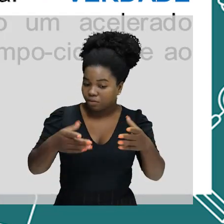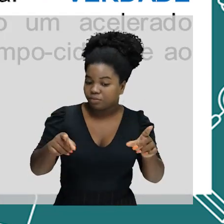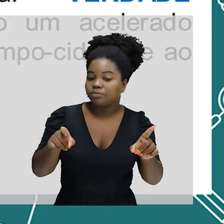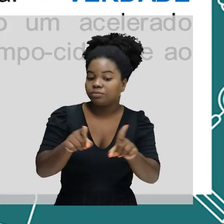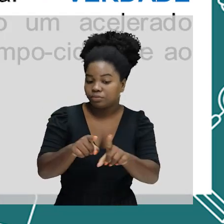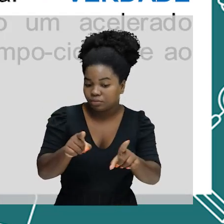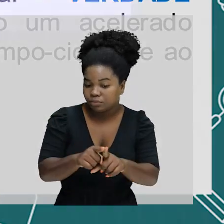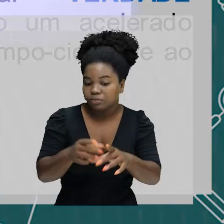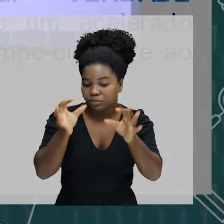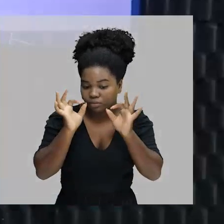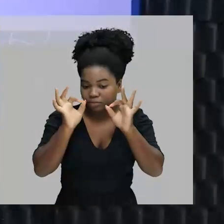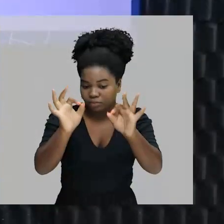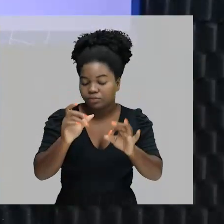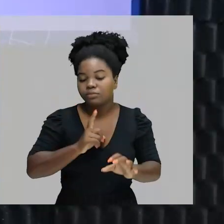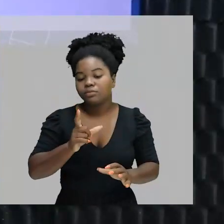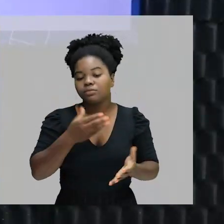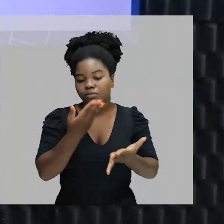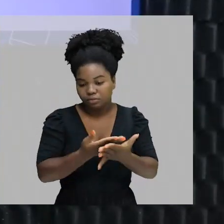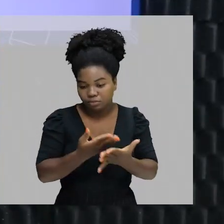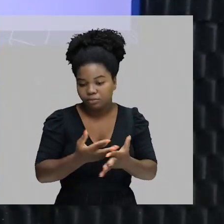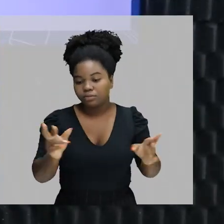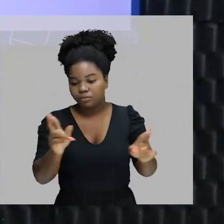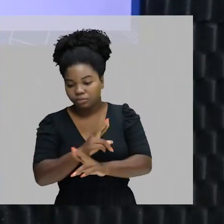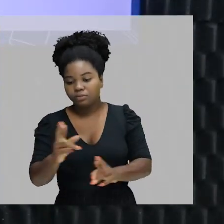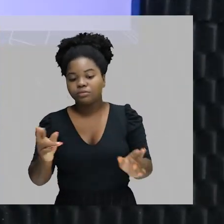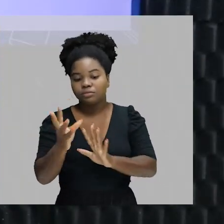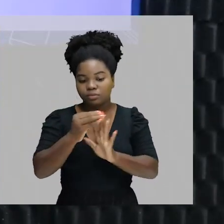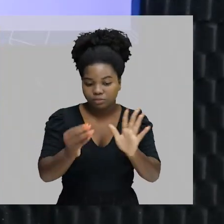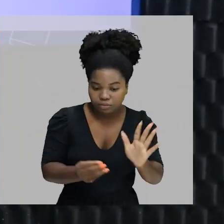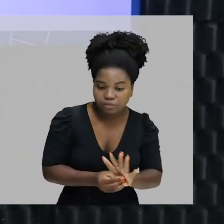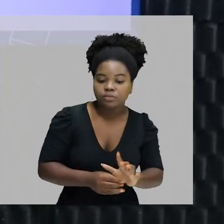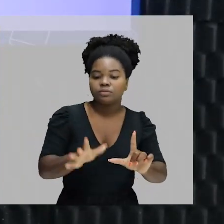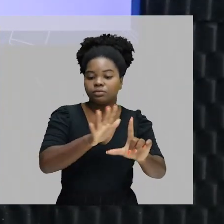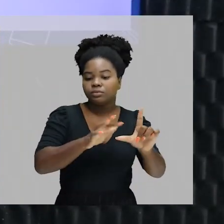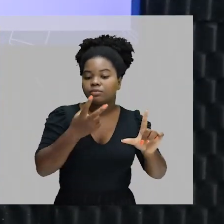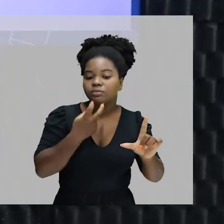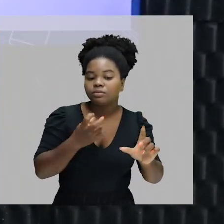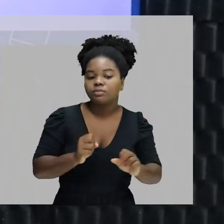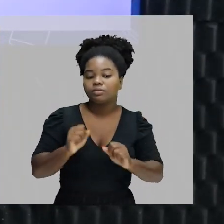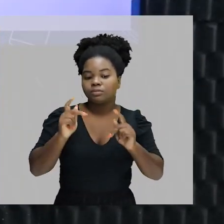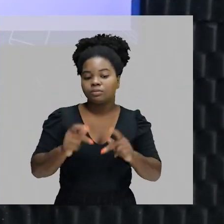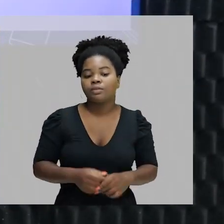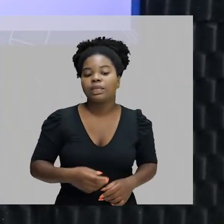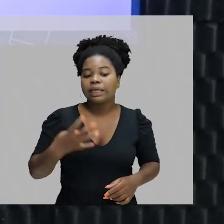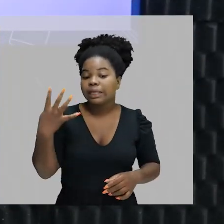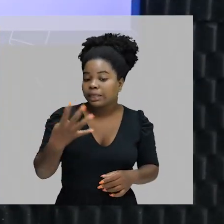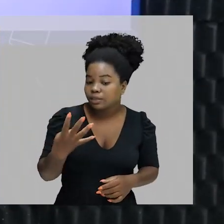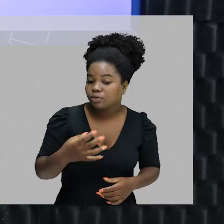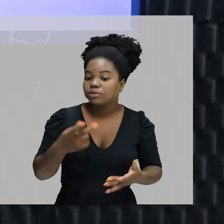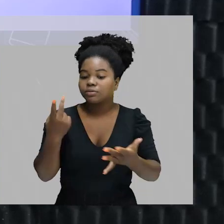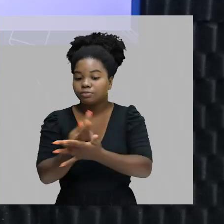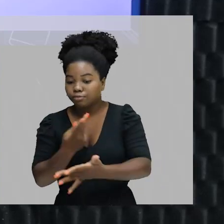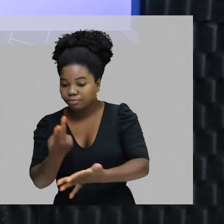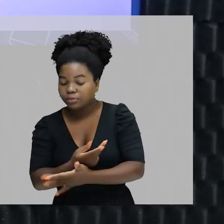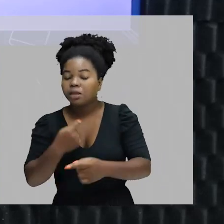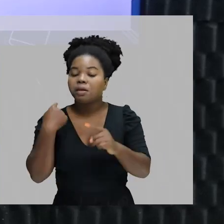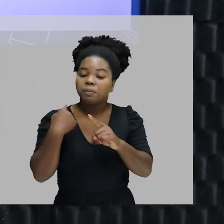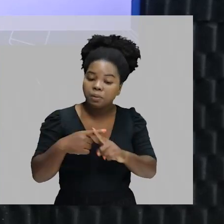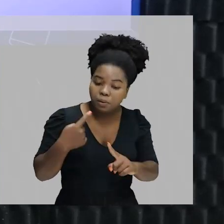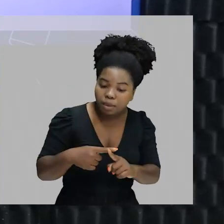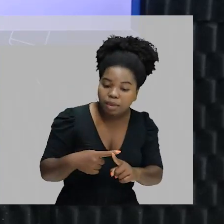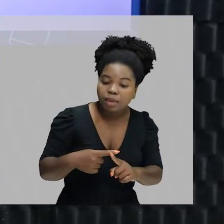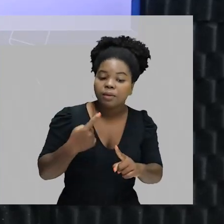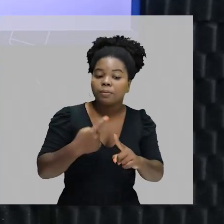de demografia, especificamente sobre as características demográficas brasileiras. Essa alternativa, já te digo, ela está errada. Por quê?